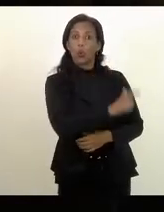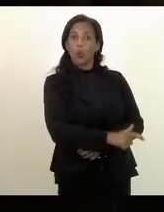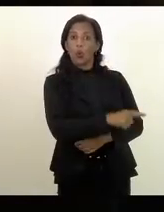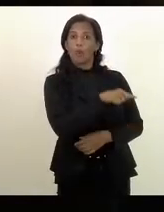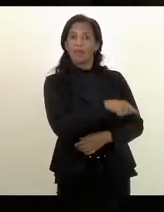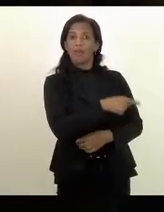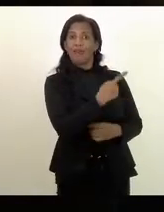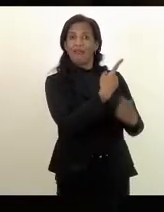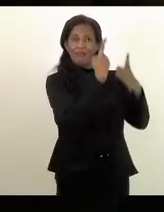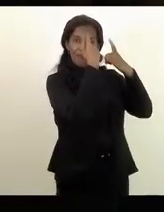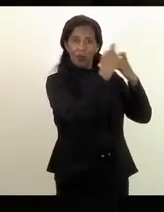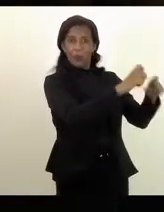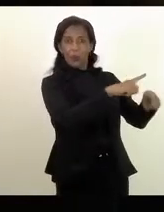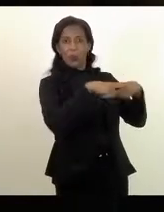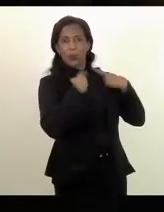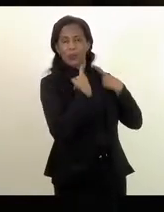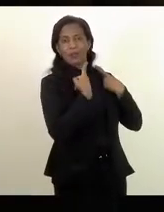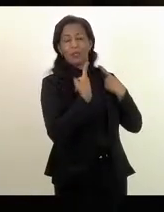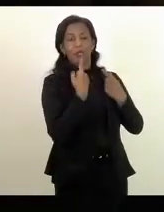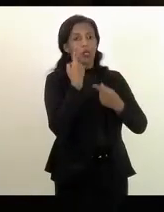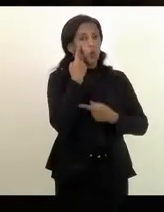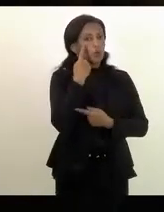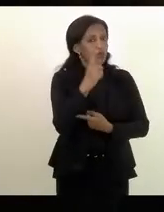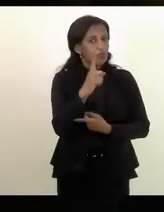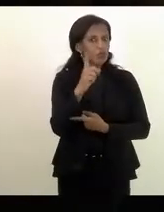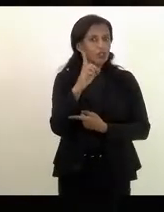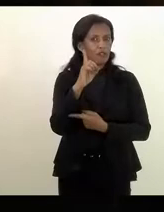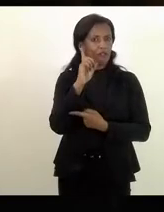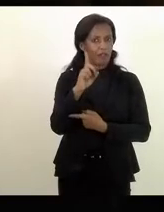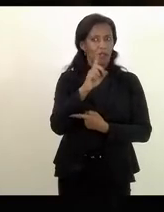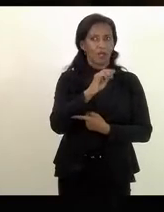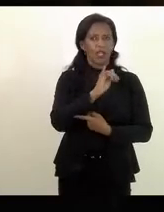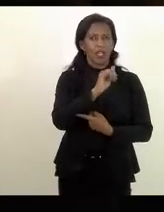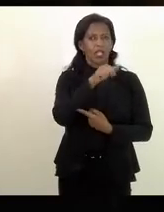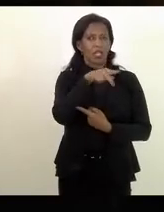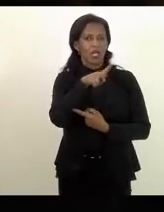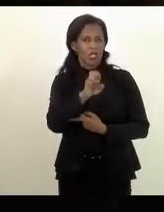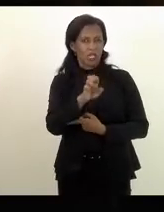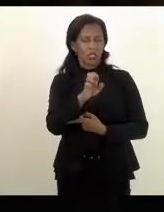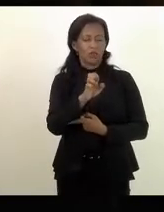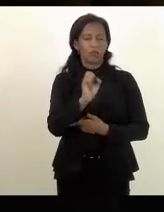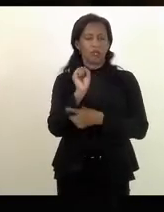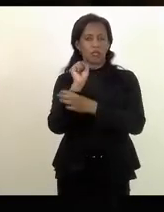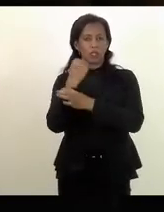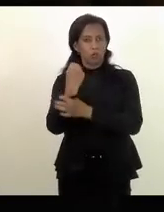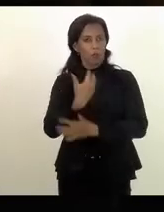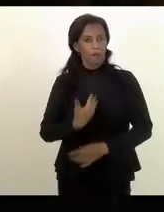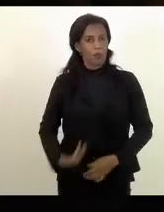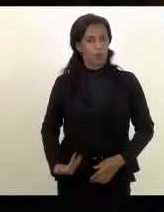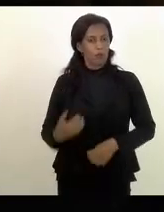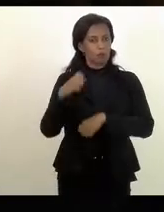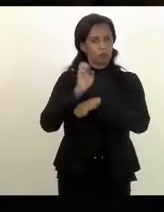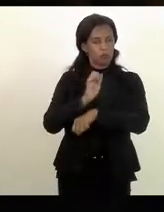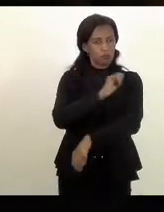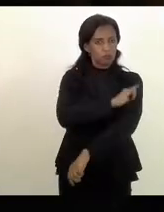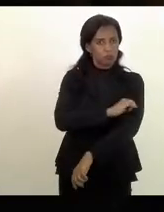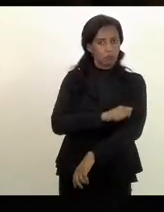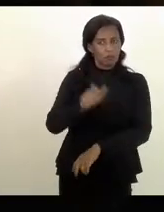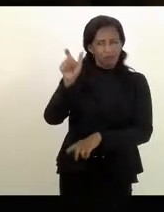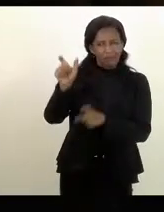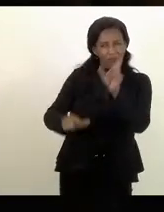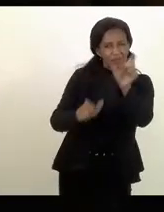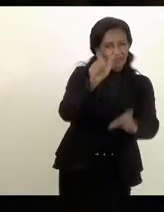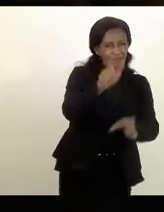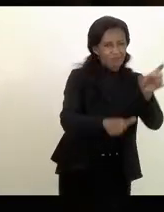agressor e quando a gente olha dos dados levantados pelo ISP Instituto de Segurança Pública do estado do Rio de Janeiro essas mulheres